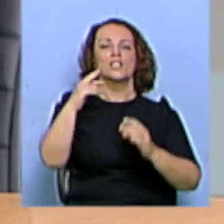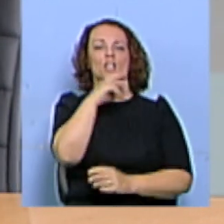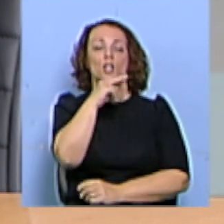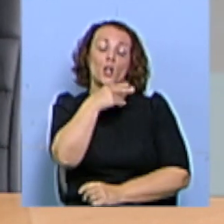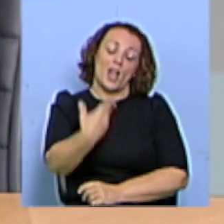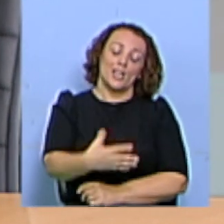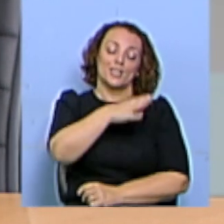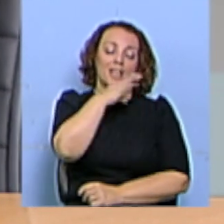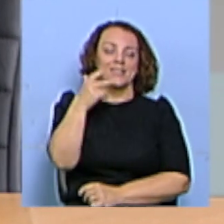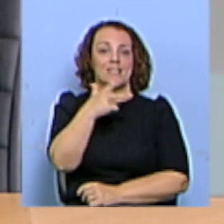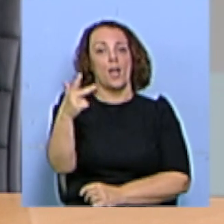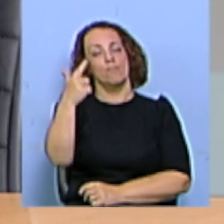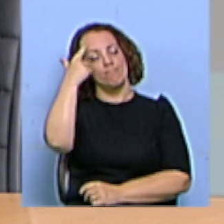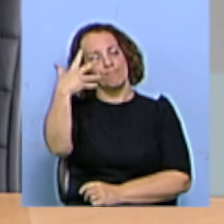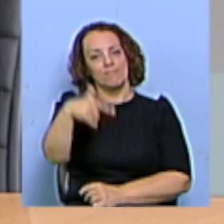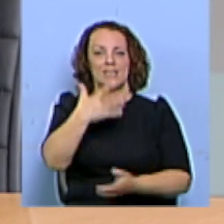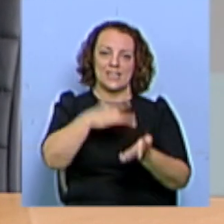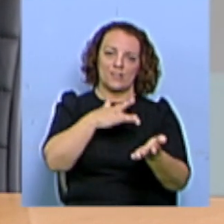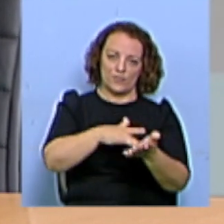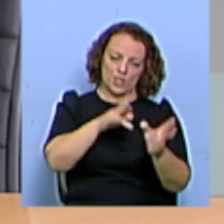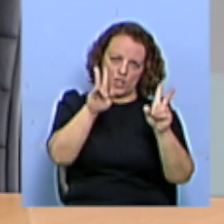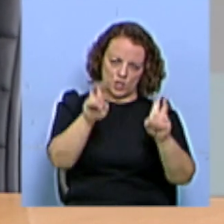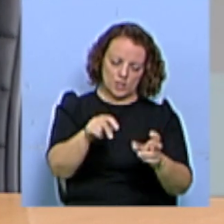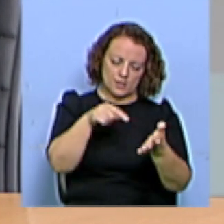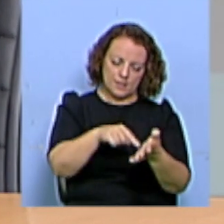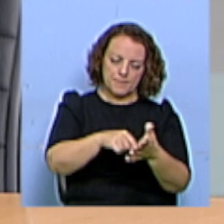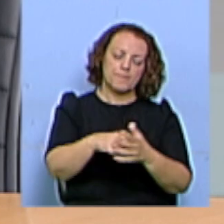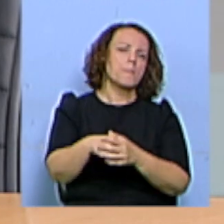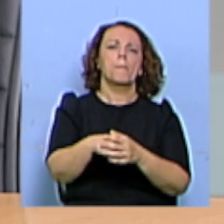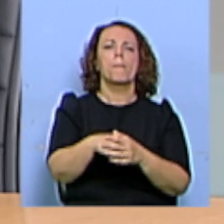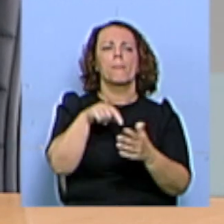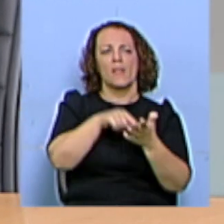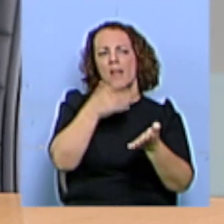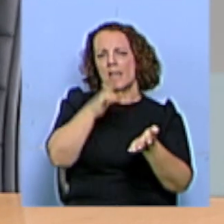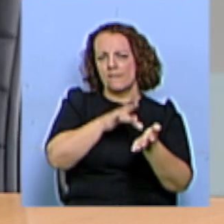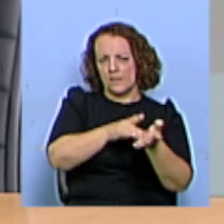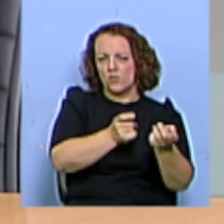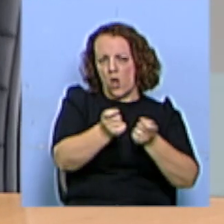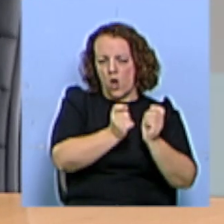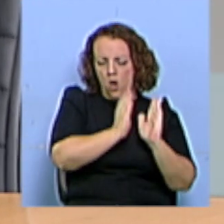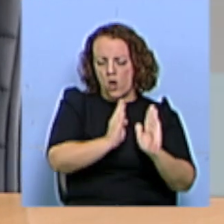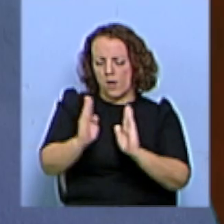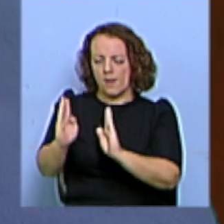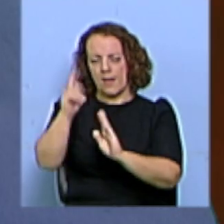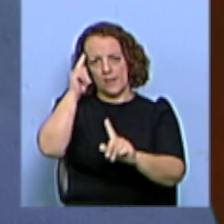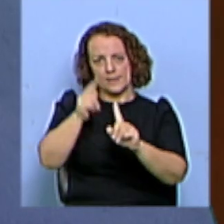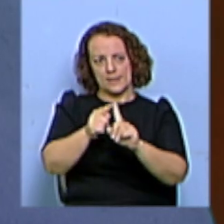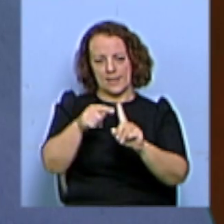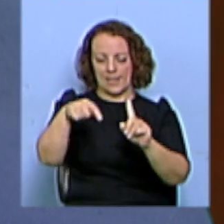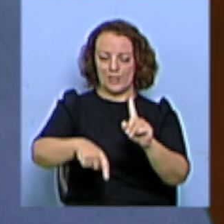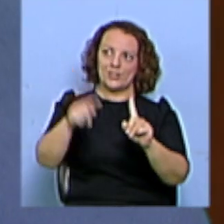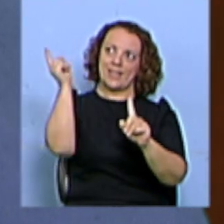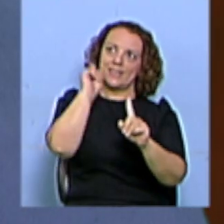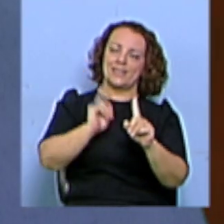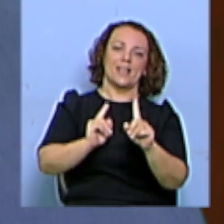isso dedicámos esta revista. Toda ela muito, muito organizada para celebrar este